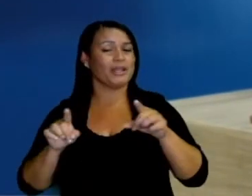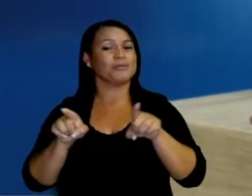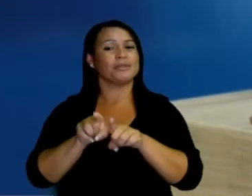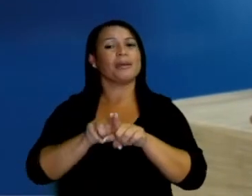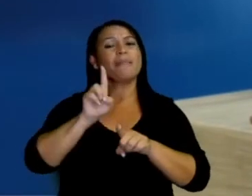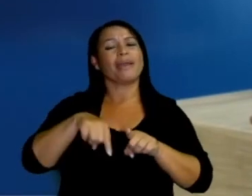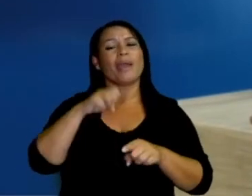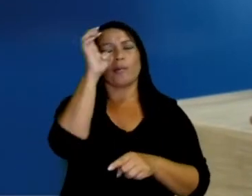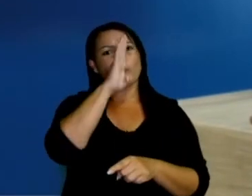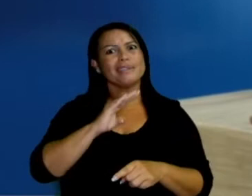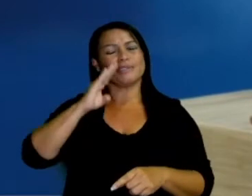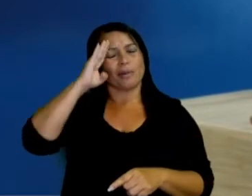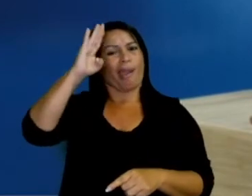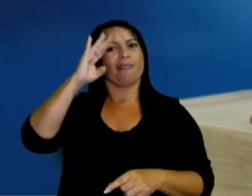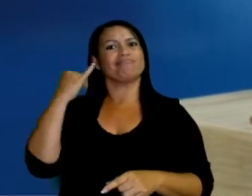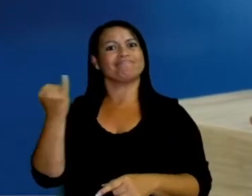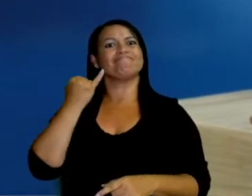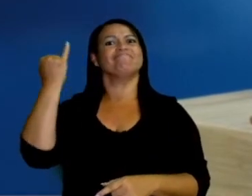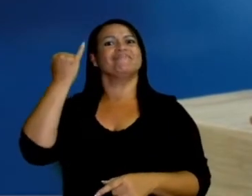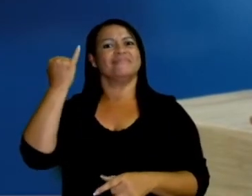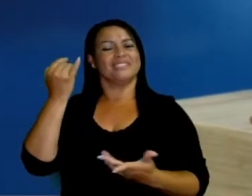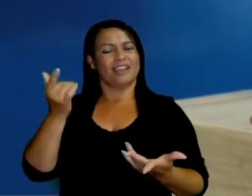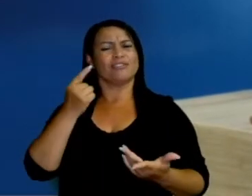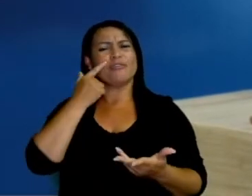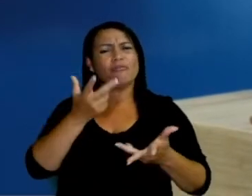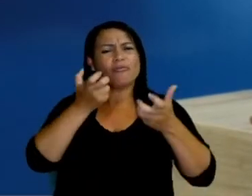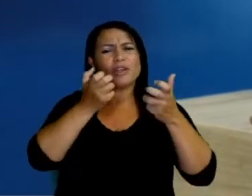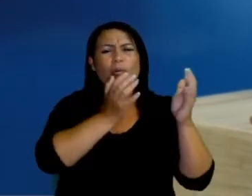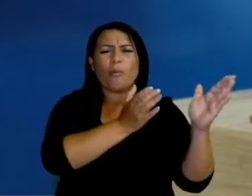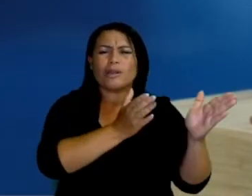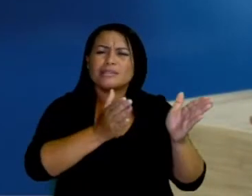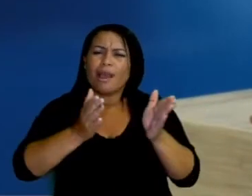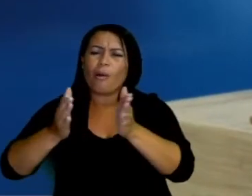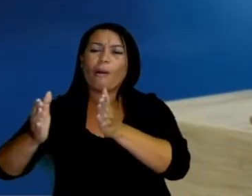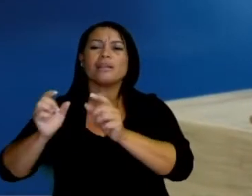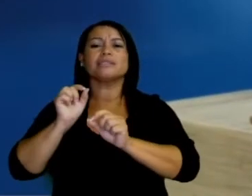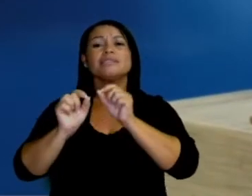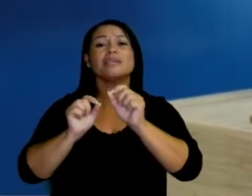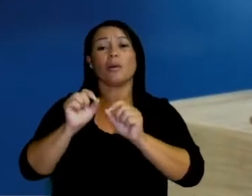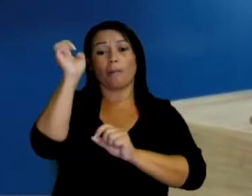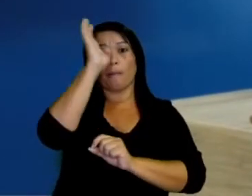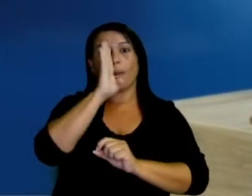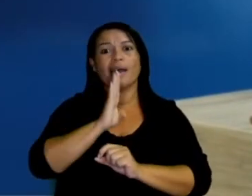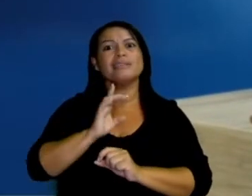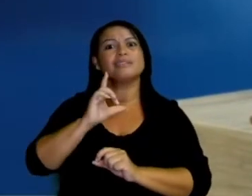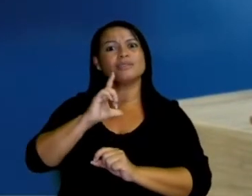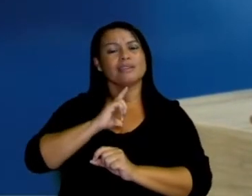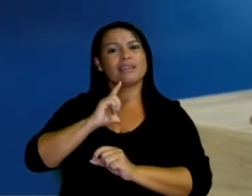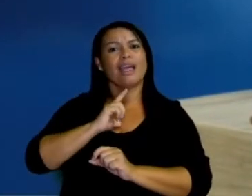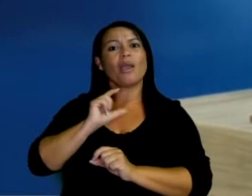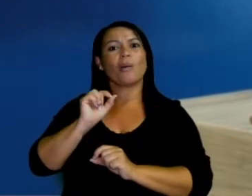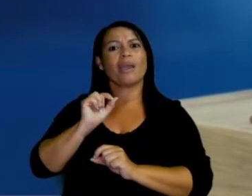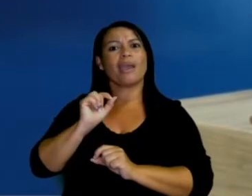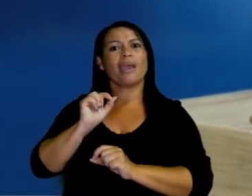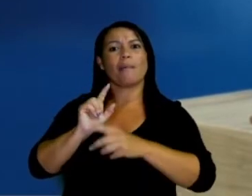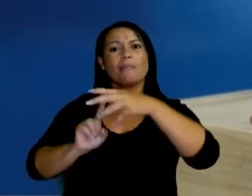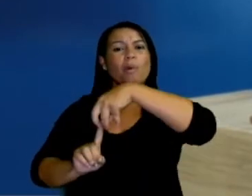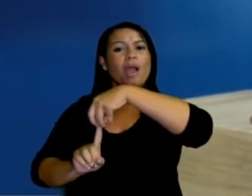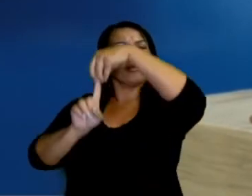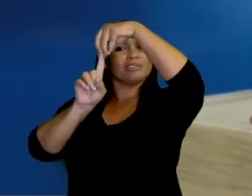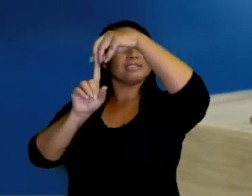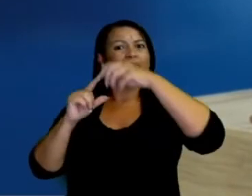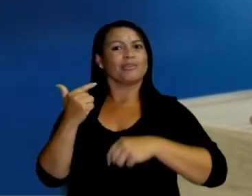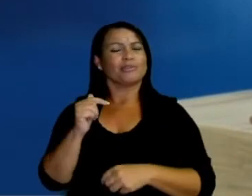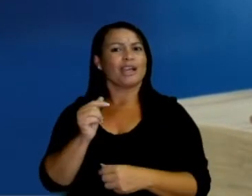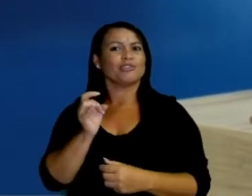também é privilegiado. Veja que a gente está vendo aí uma sequência de situações em que põe o Brasil em um local de destaque. Tá? Então, não existe